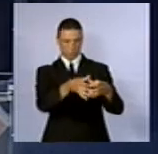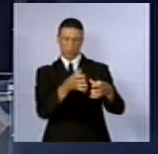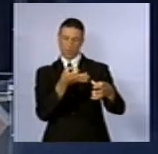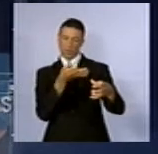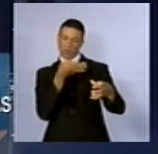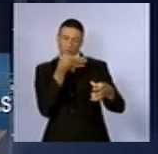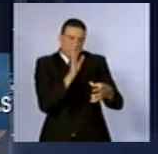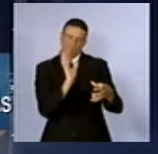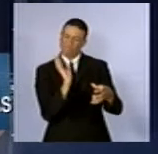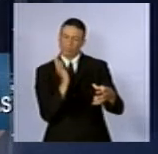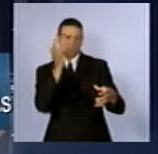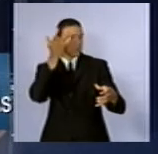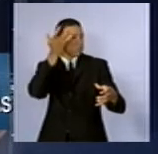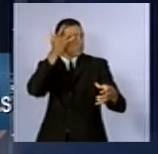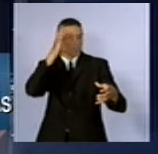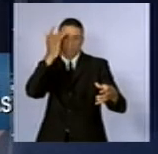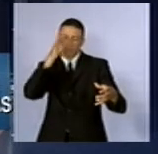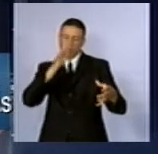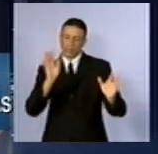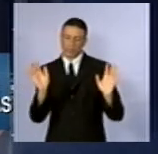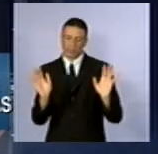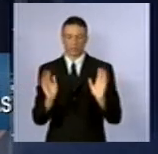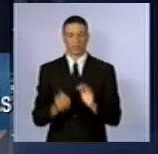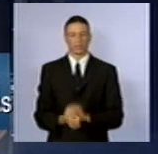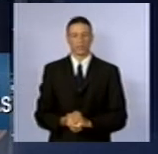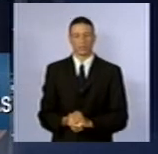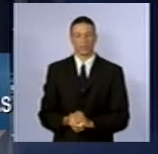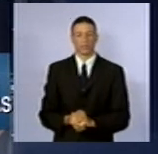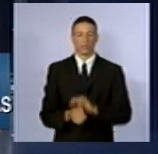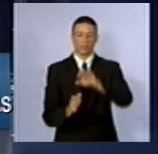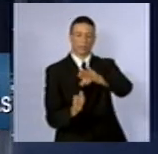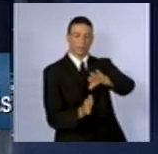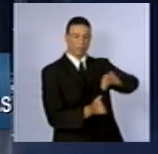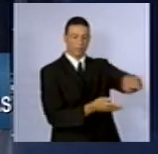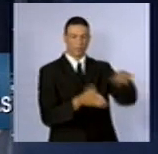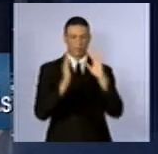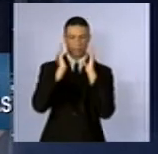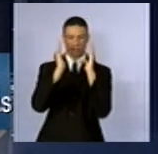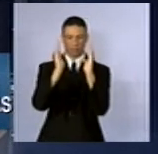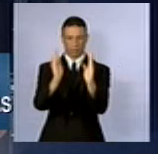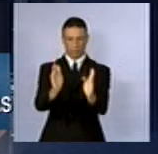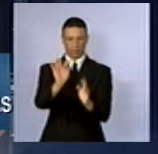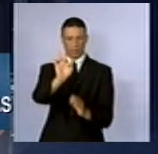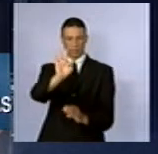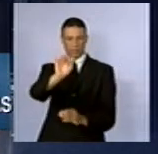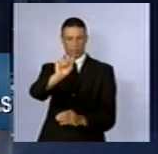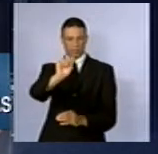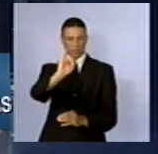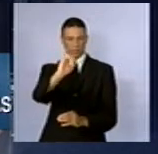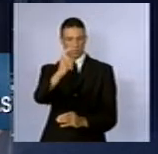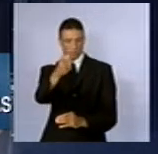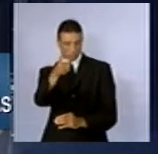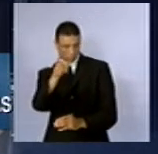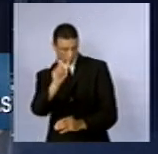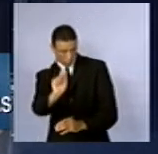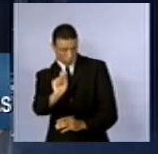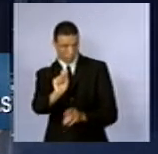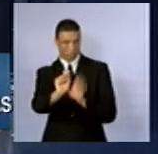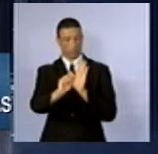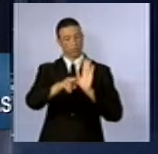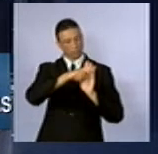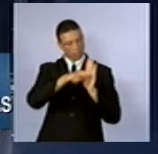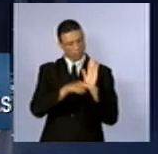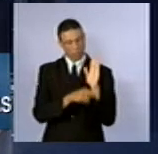não tenho conhecimento dele especificamente, mas a questão da faixa de passagem, né, ela é decorrente das normas